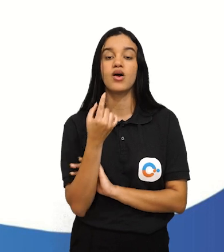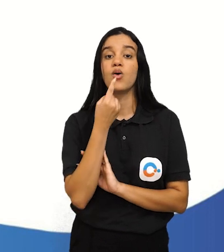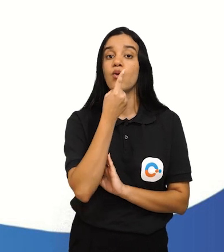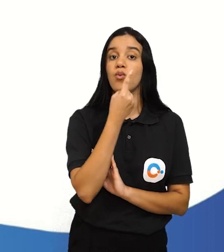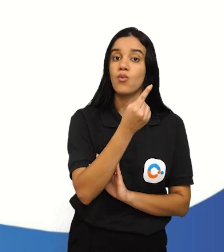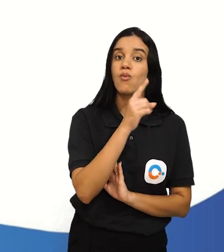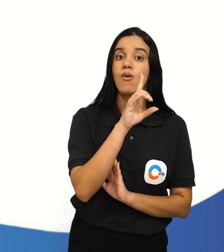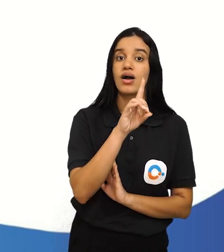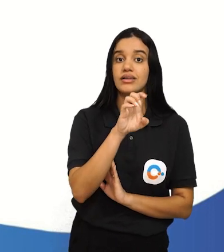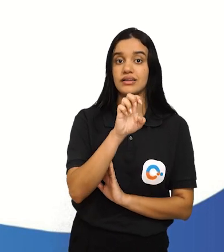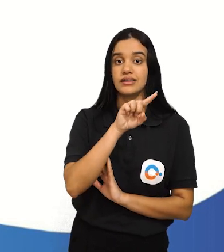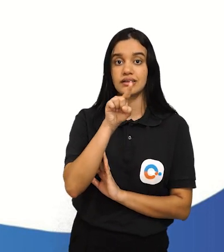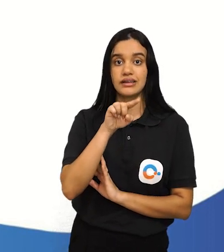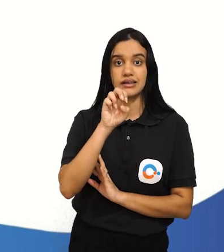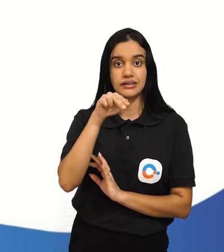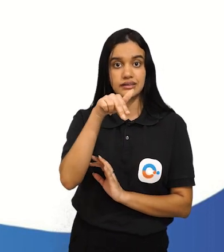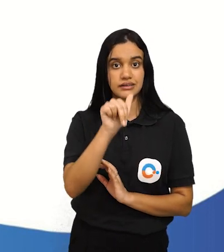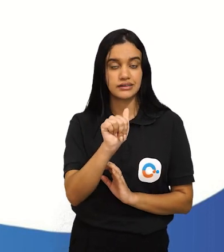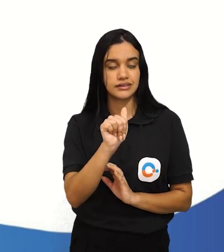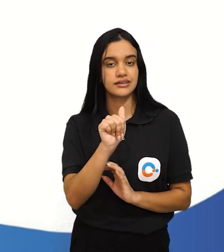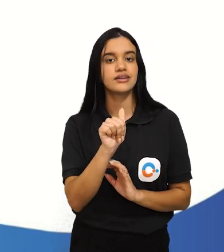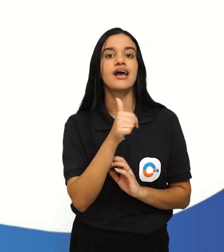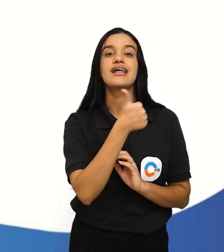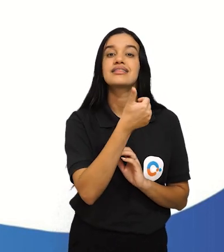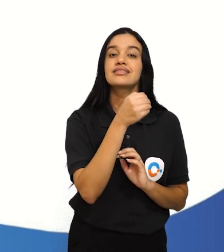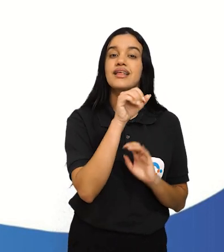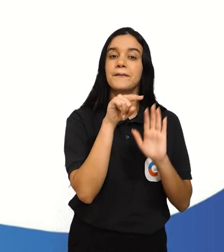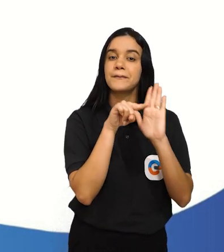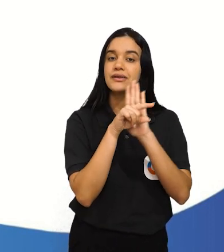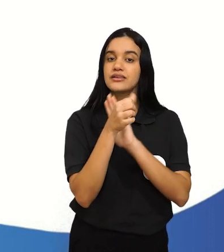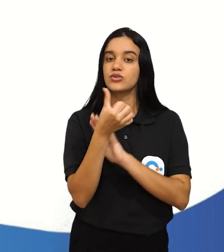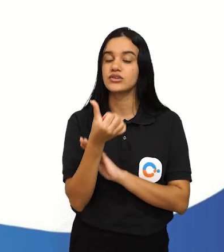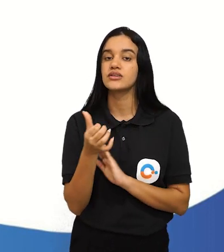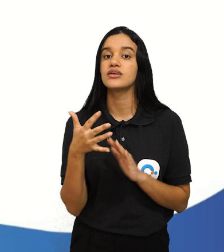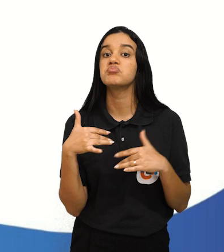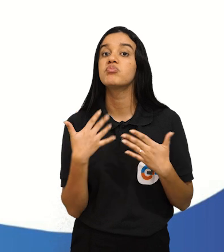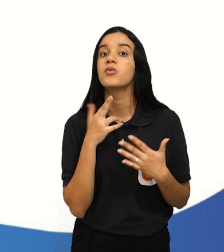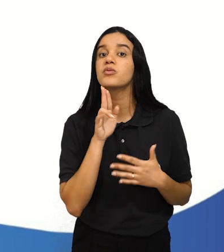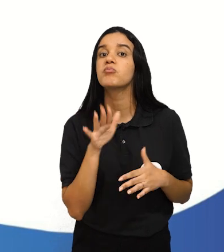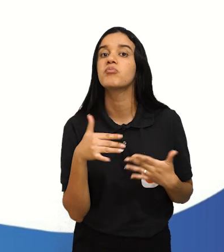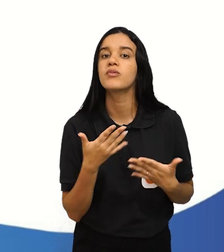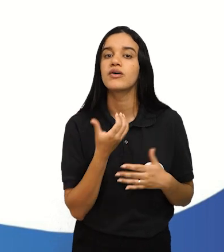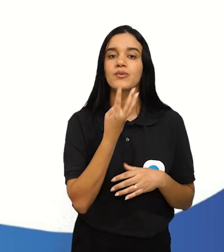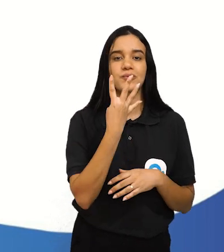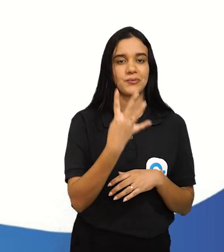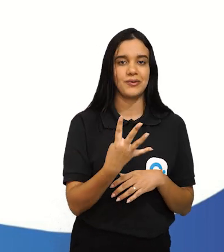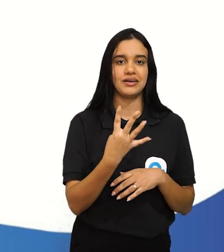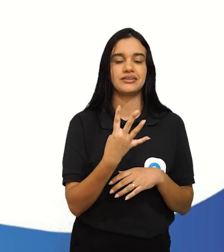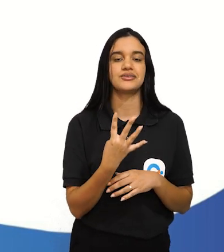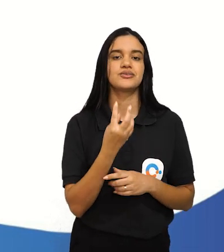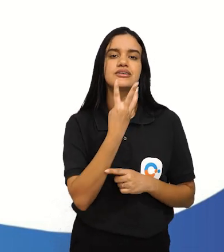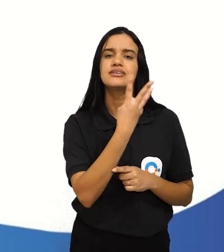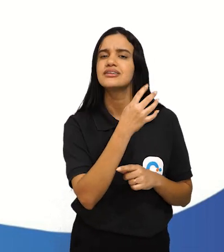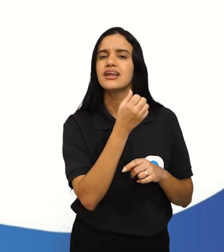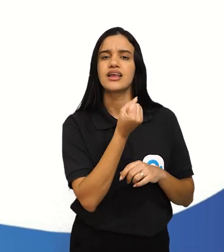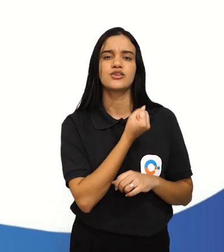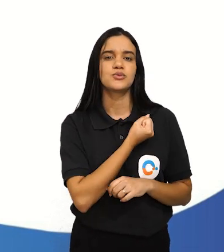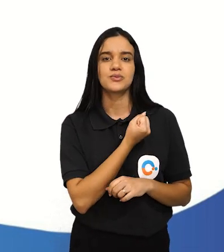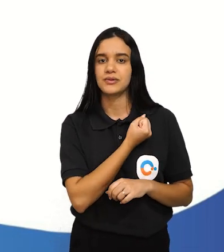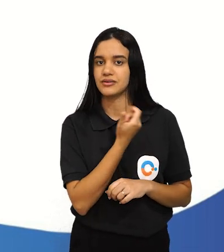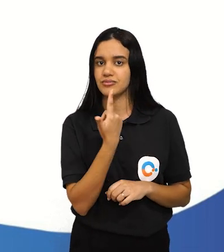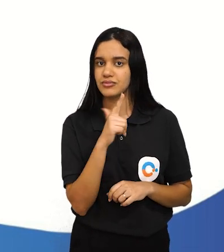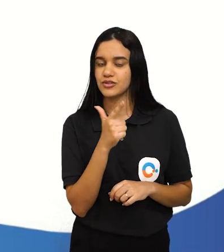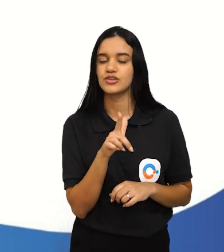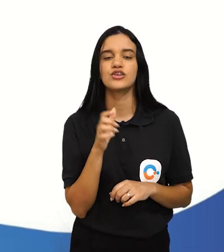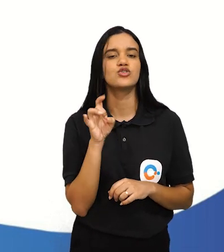vem valendo 10 unidades 10 - 6 4 e o TRS como não tem nenhum número embaixo é